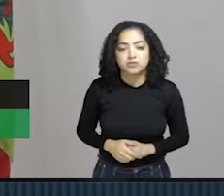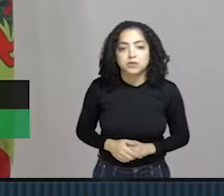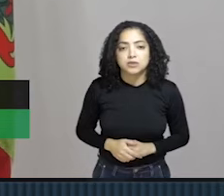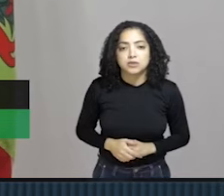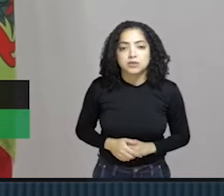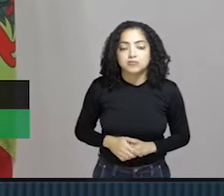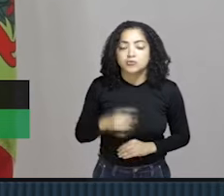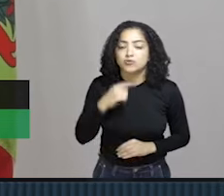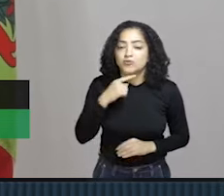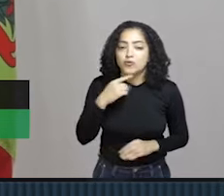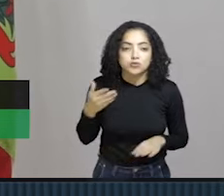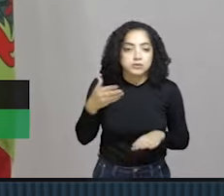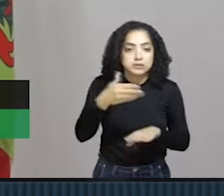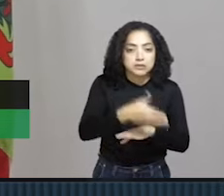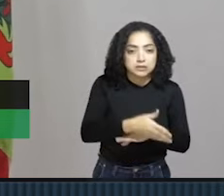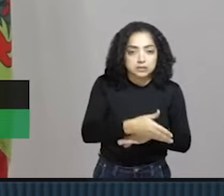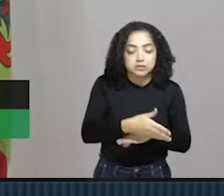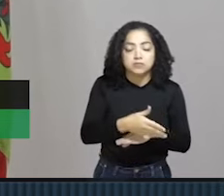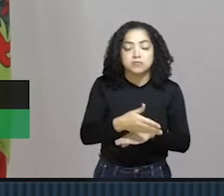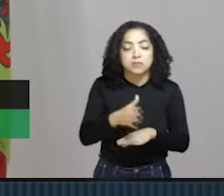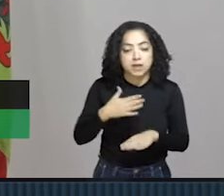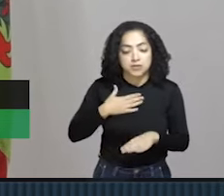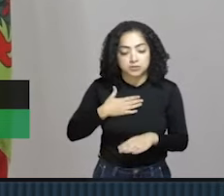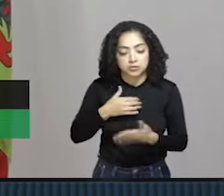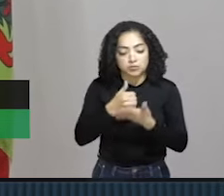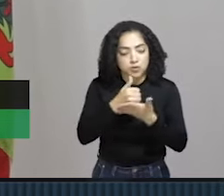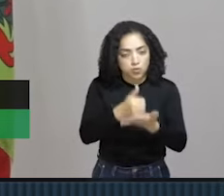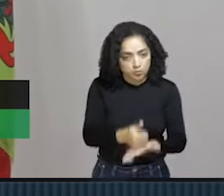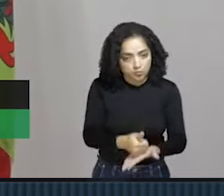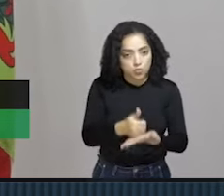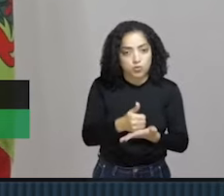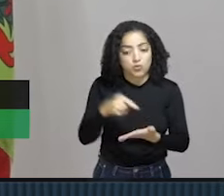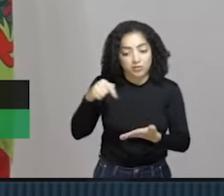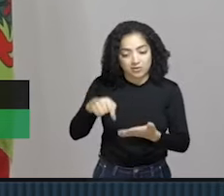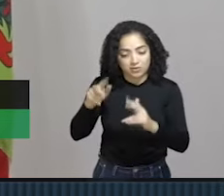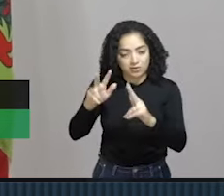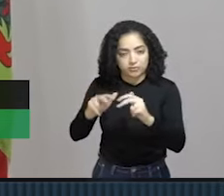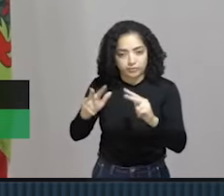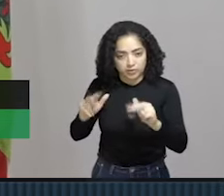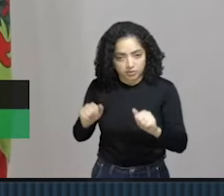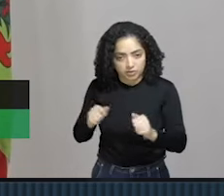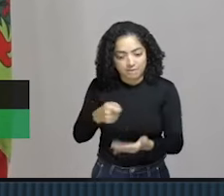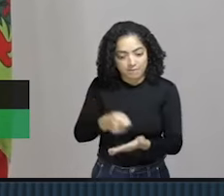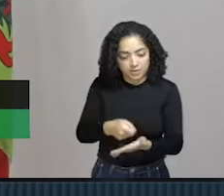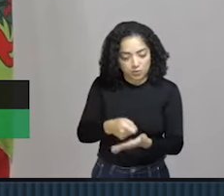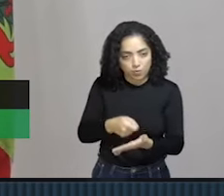poder estar nesse outro dia, mas aqui o meu apoio, contem comigo aqui em Florianópolis, para cobrar